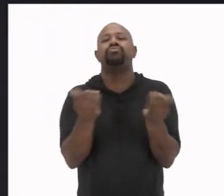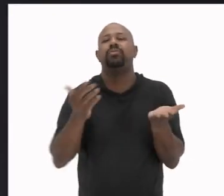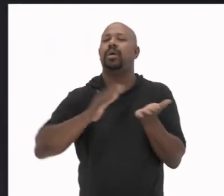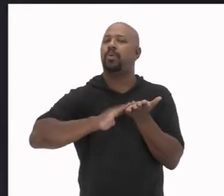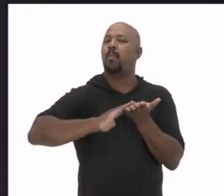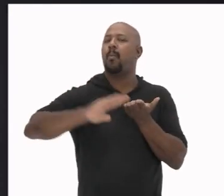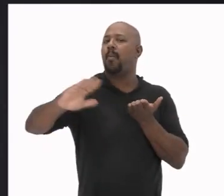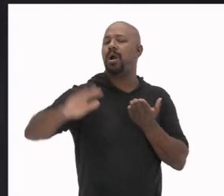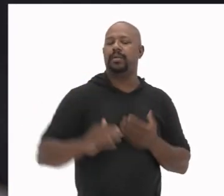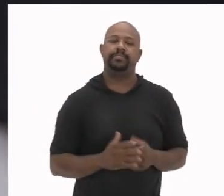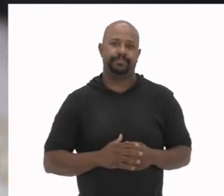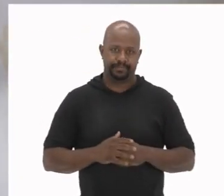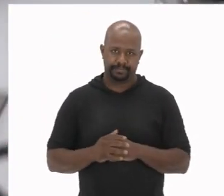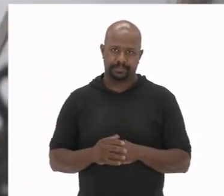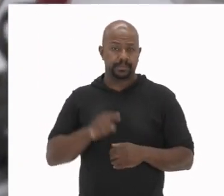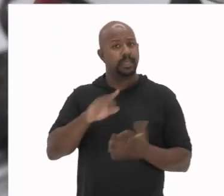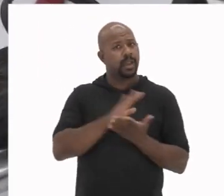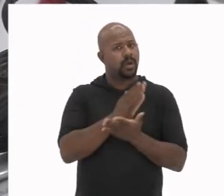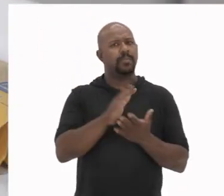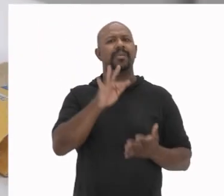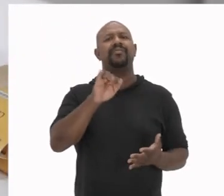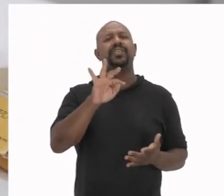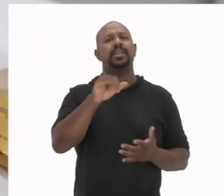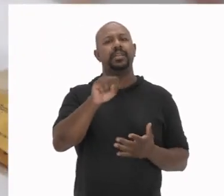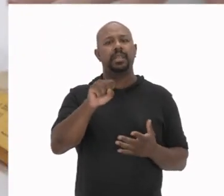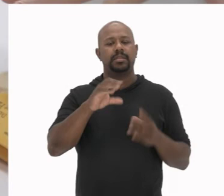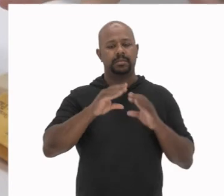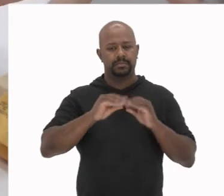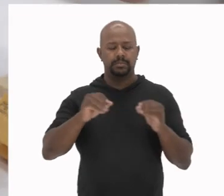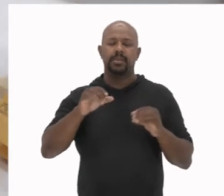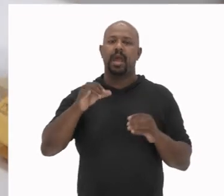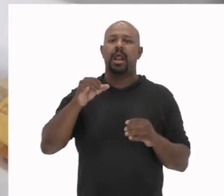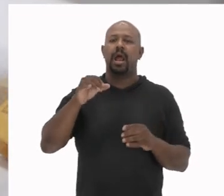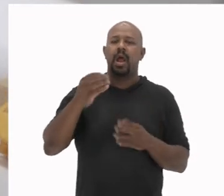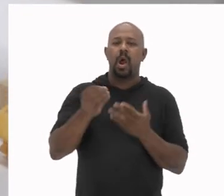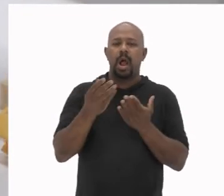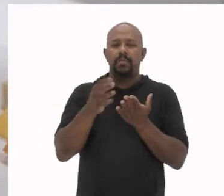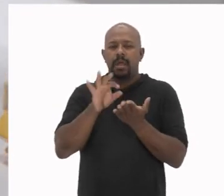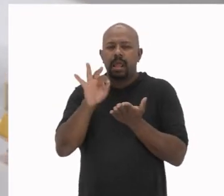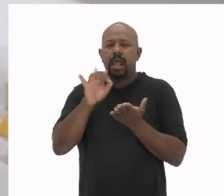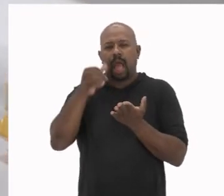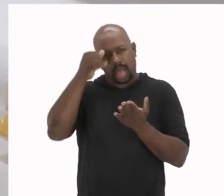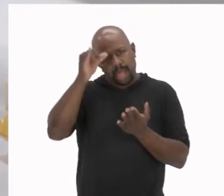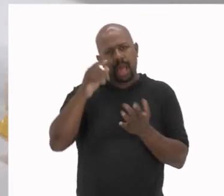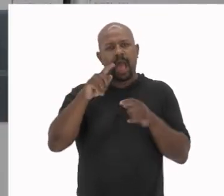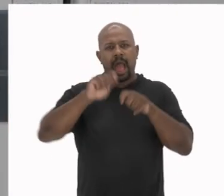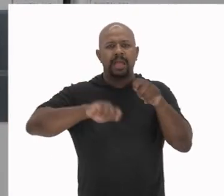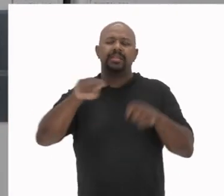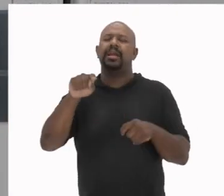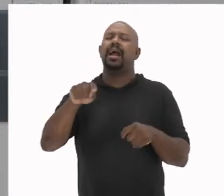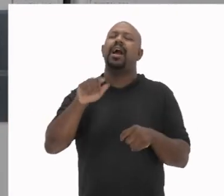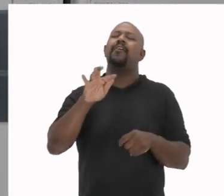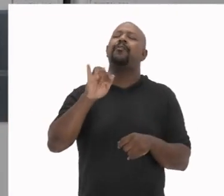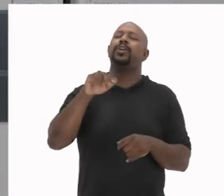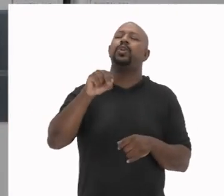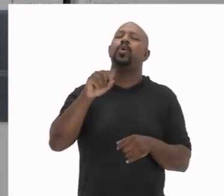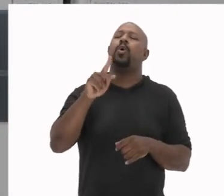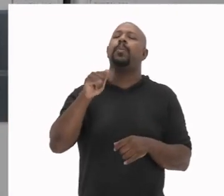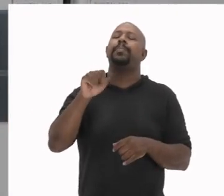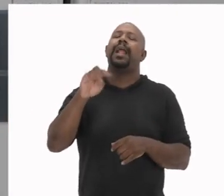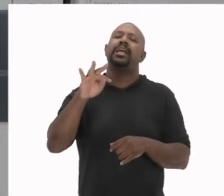serve para remoção desse vinco. Aqui tem algumas fitas para consolidação de rasgos. Geralmente